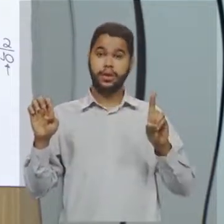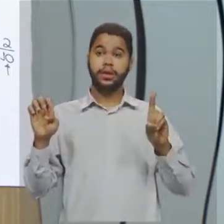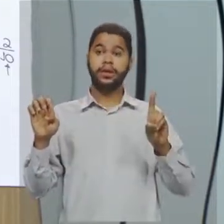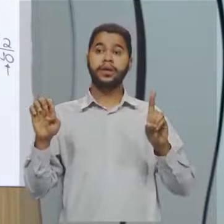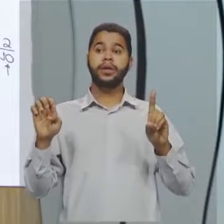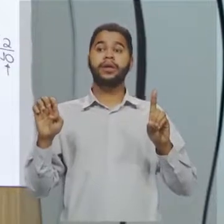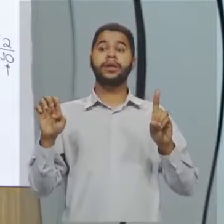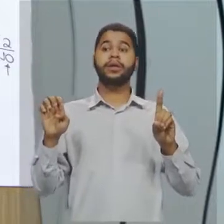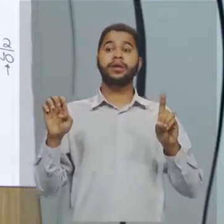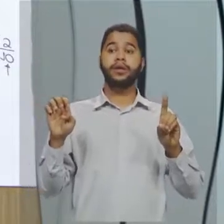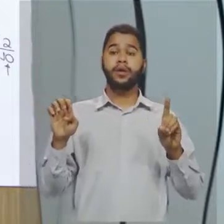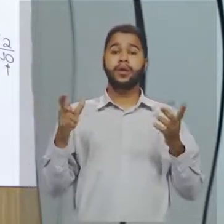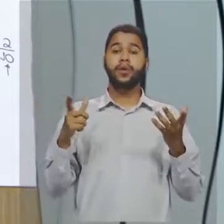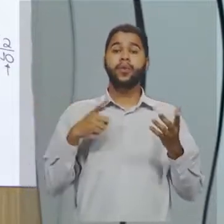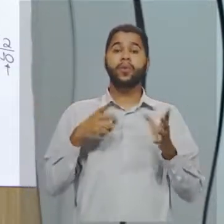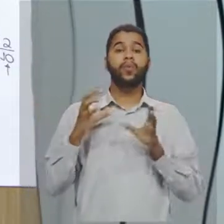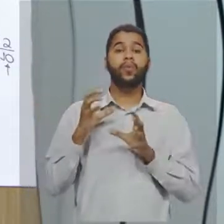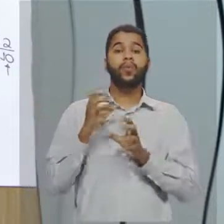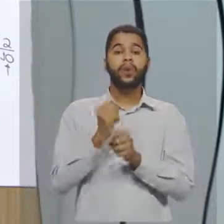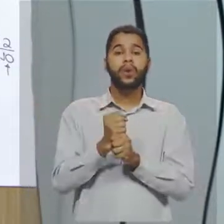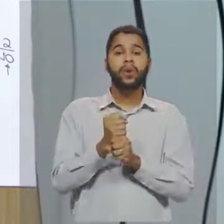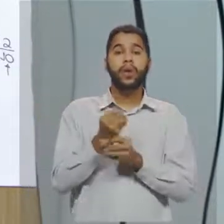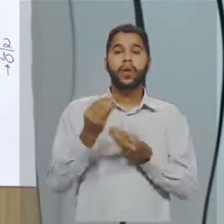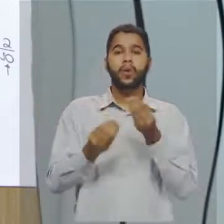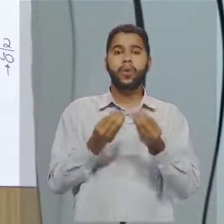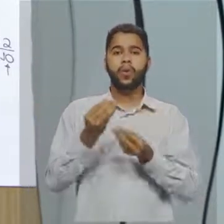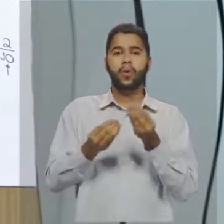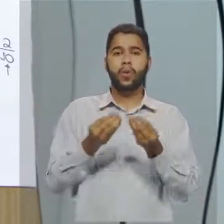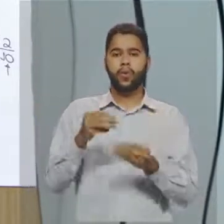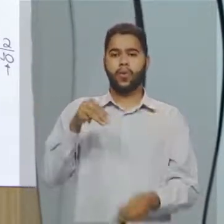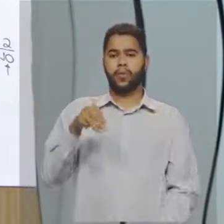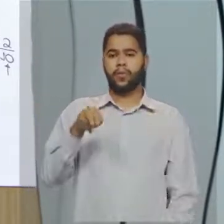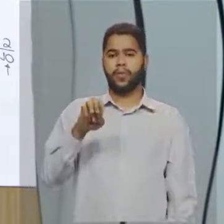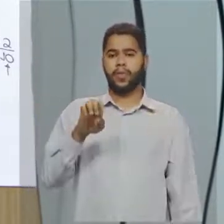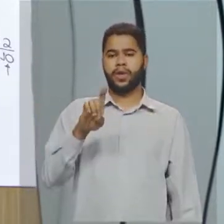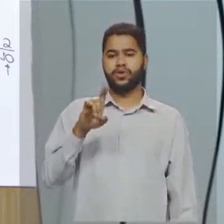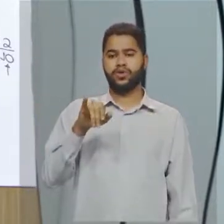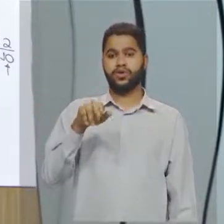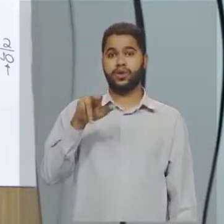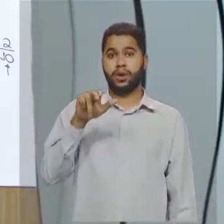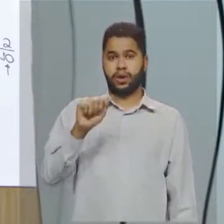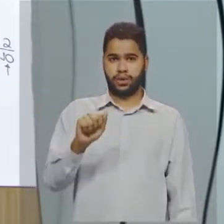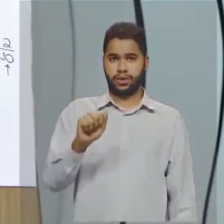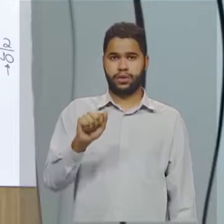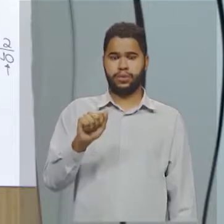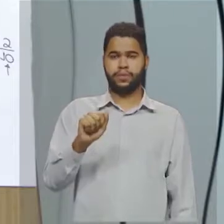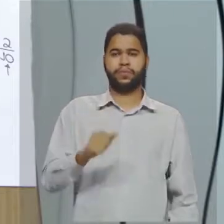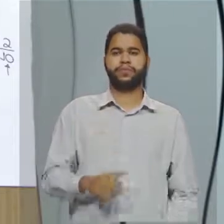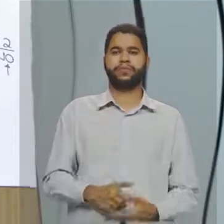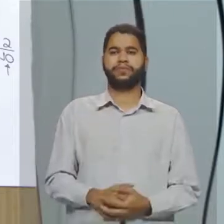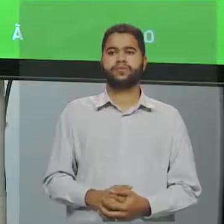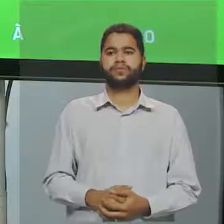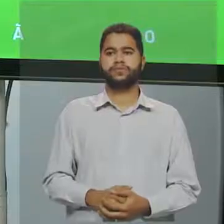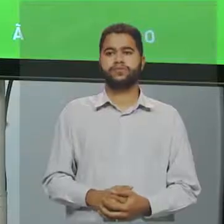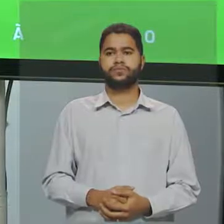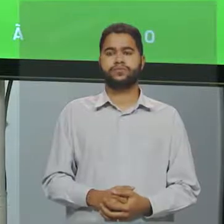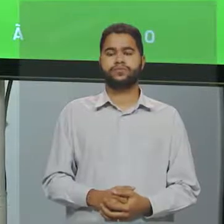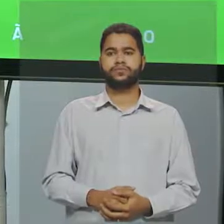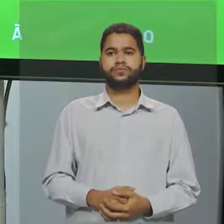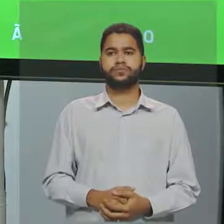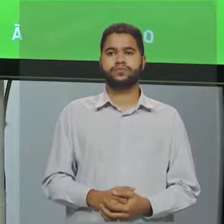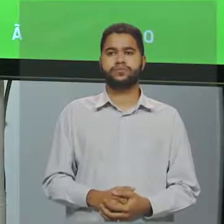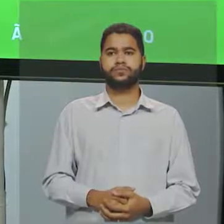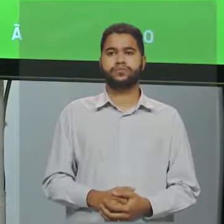valores centrais aqui para a gente calcular a média, a mediana. No caso aqui, a média deles, que eu vou encontrar a mediana.